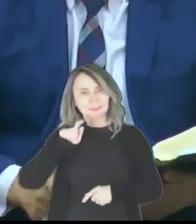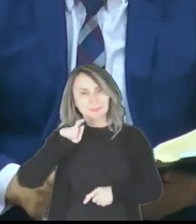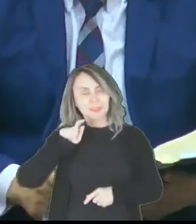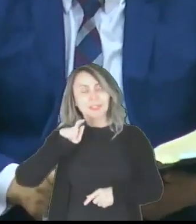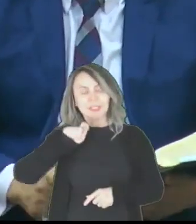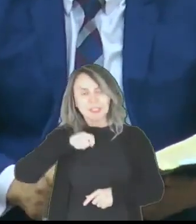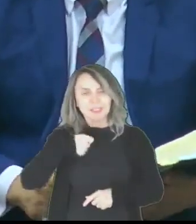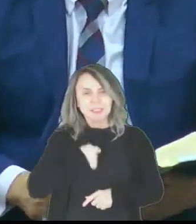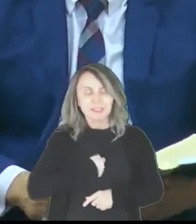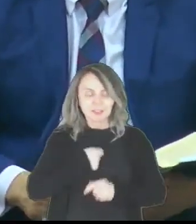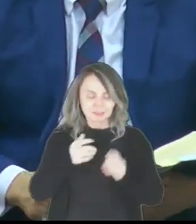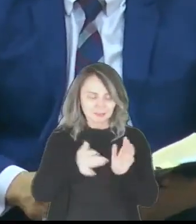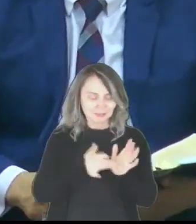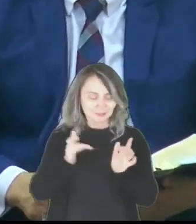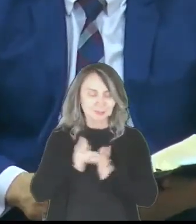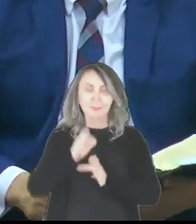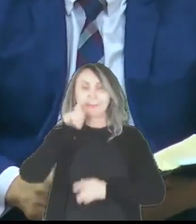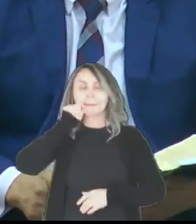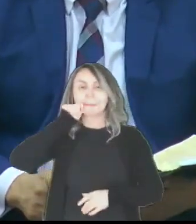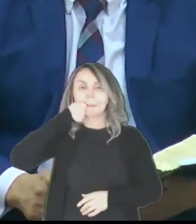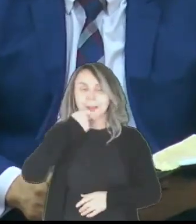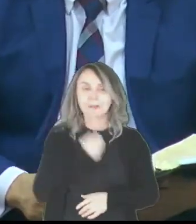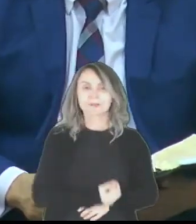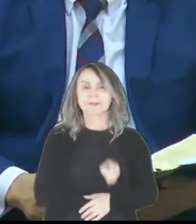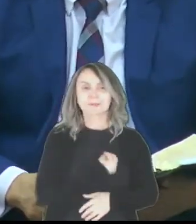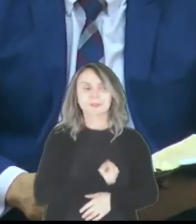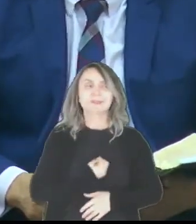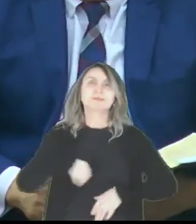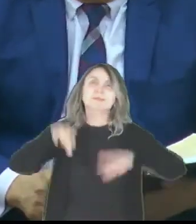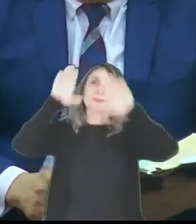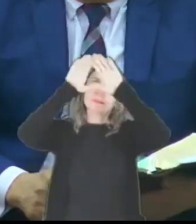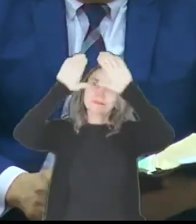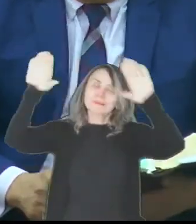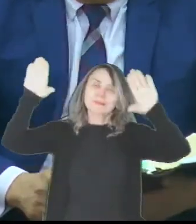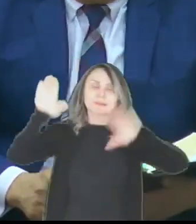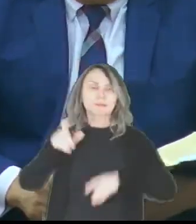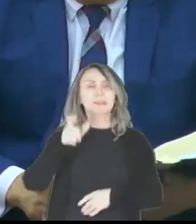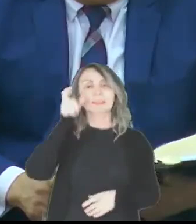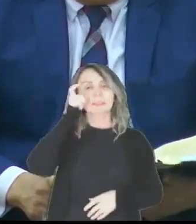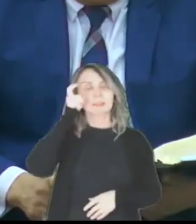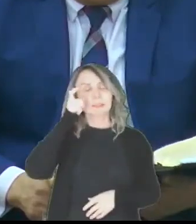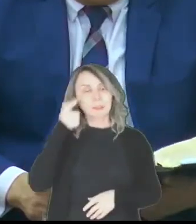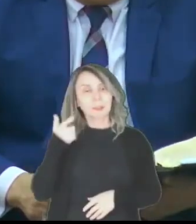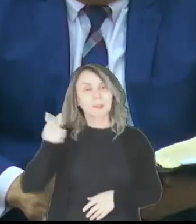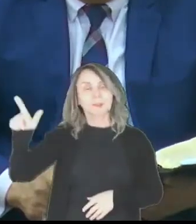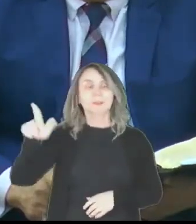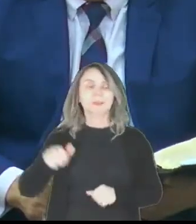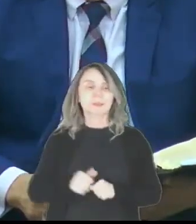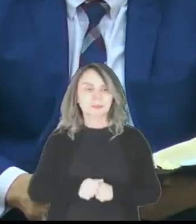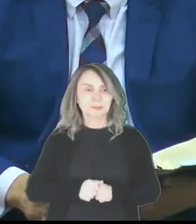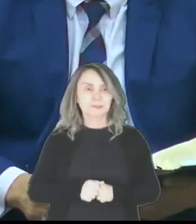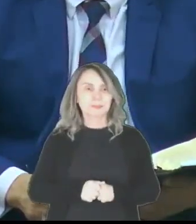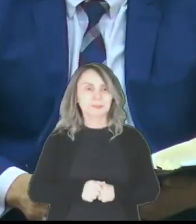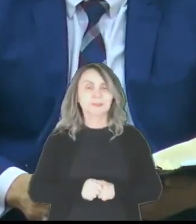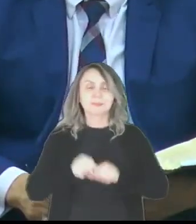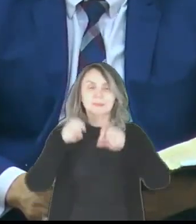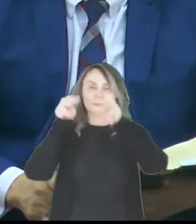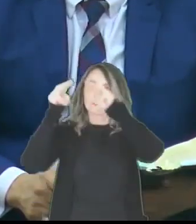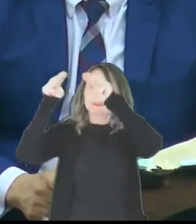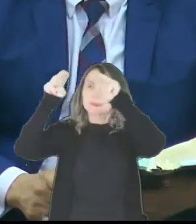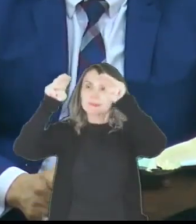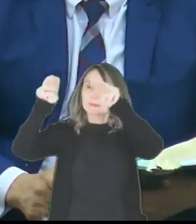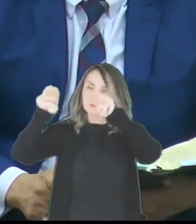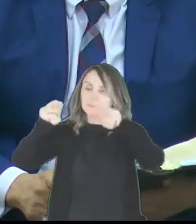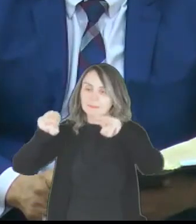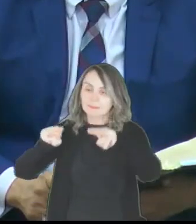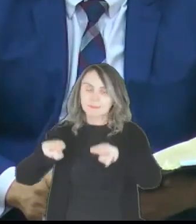do céu. Louvado seja o nome do Senhor. Outra coisa interessante, irmão, é que aquele maná, ele